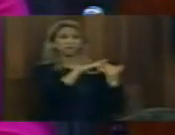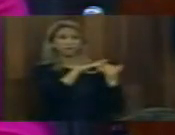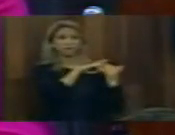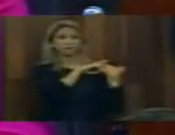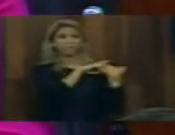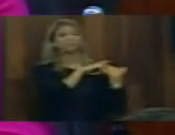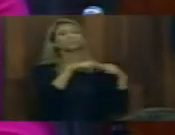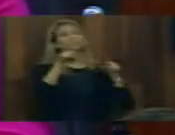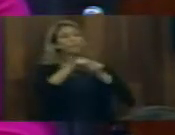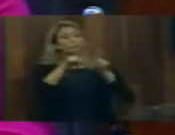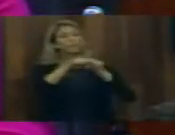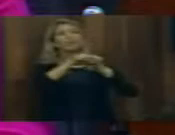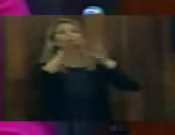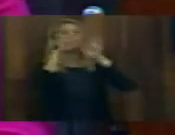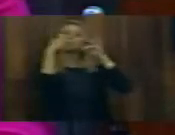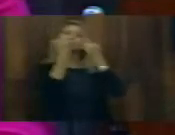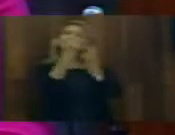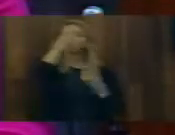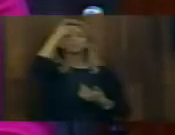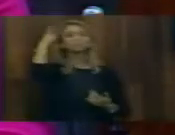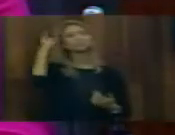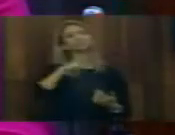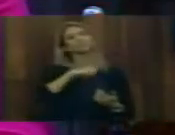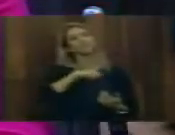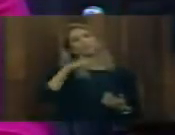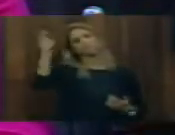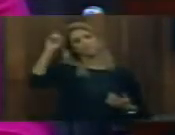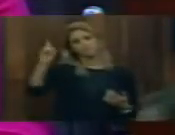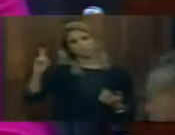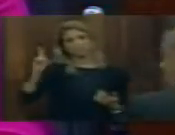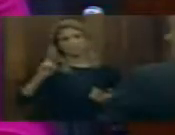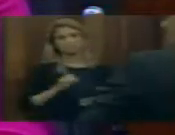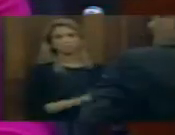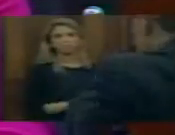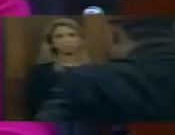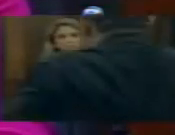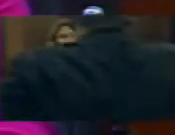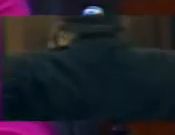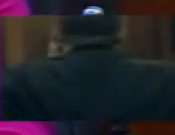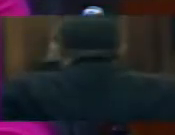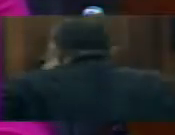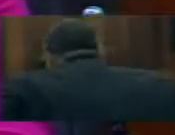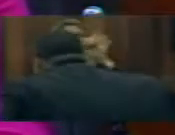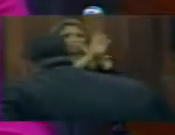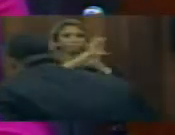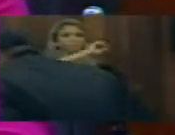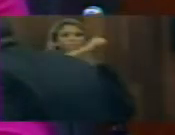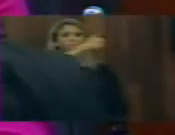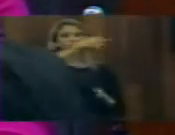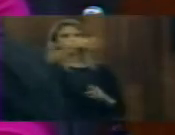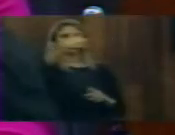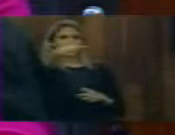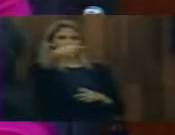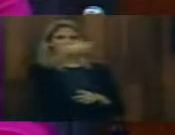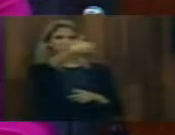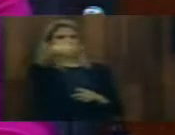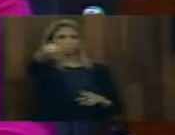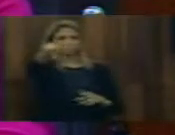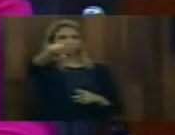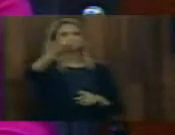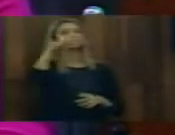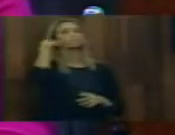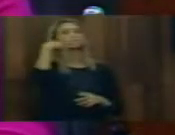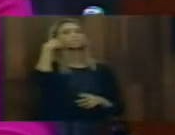e familiar de pessoa com deficiência e da outras providências. Projeto de lei 0147-2019,